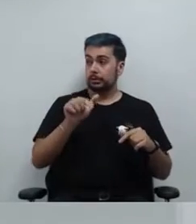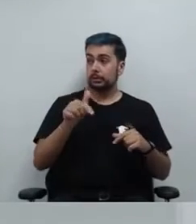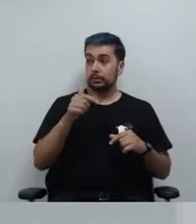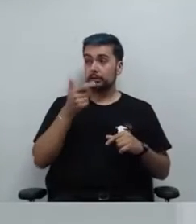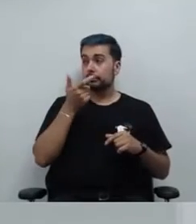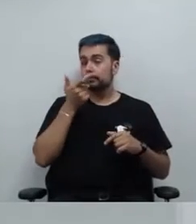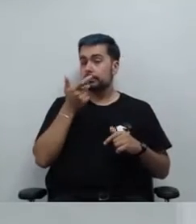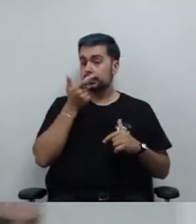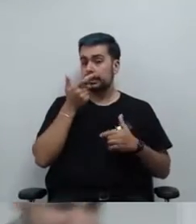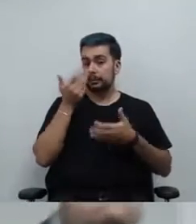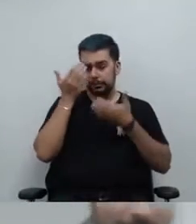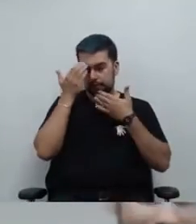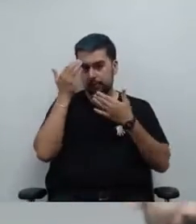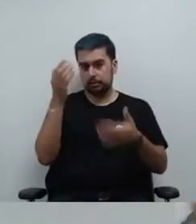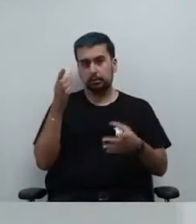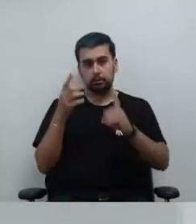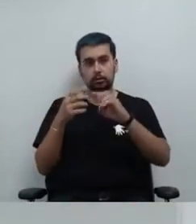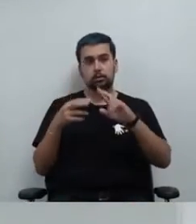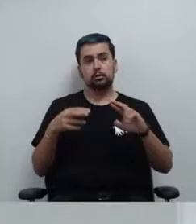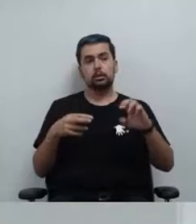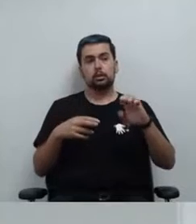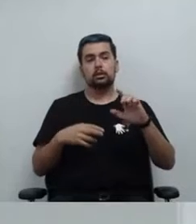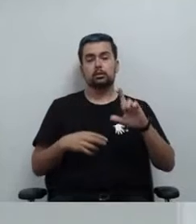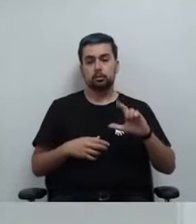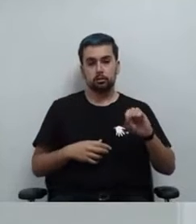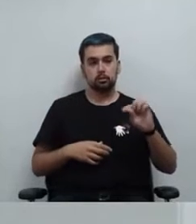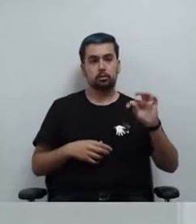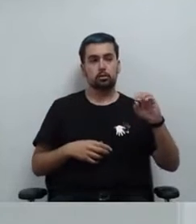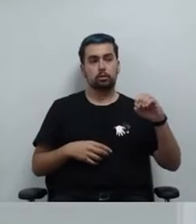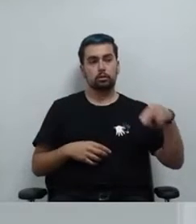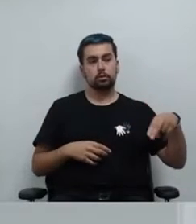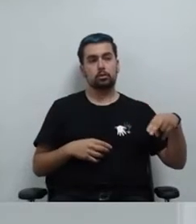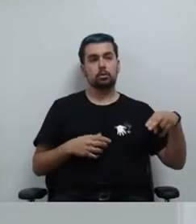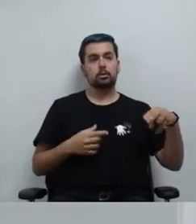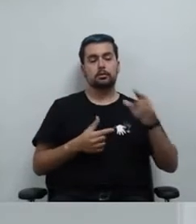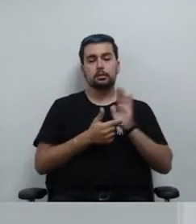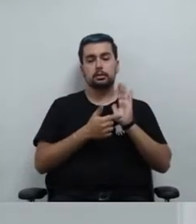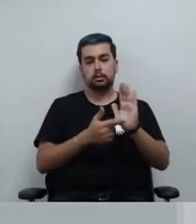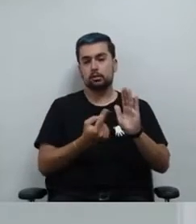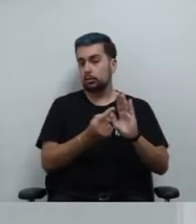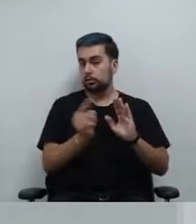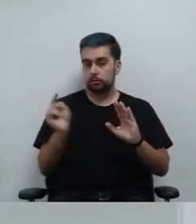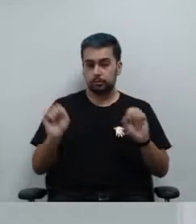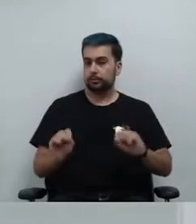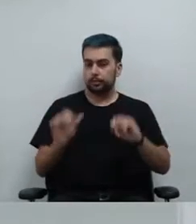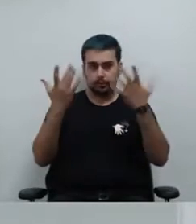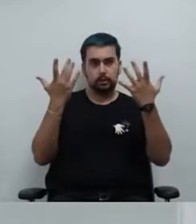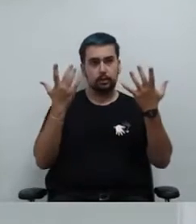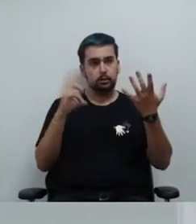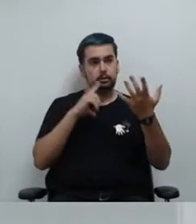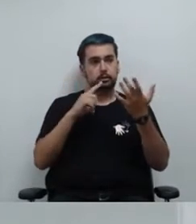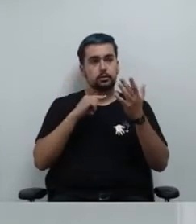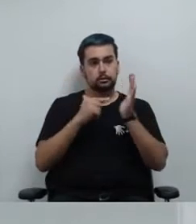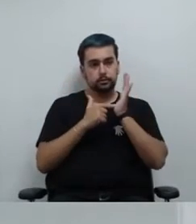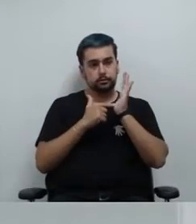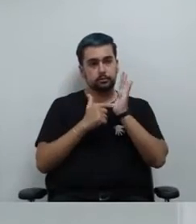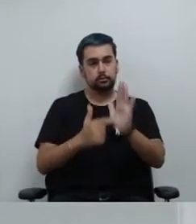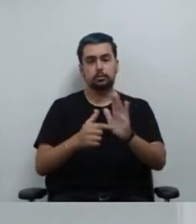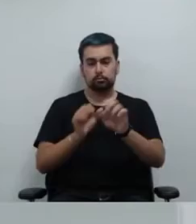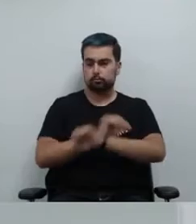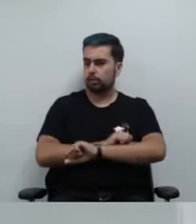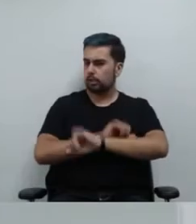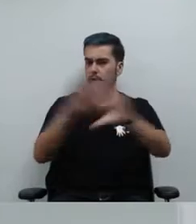agradecimentos ao Dr. Elton, da apresentação que ele fez na última sessão, uma apresentação